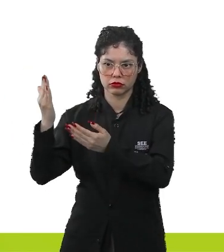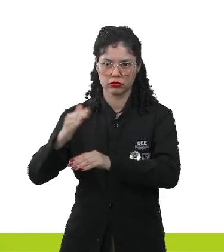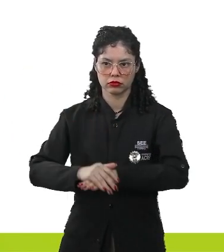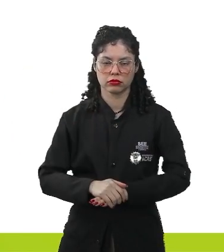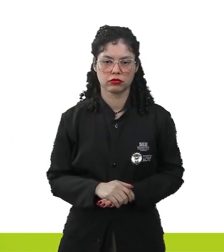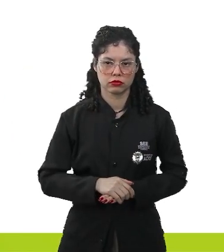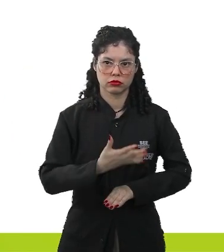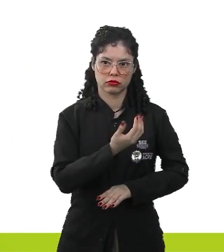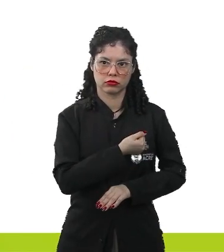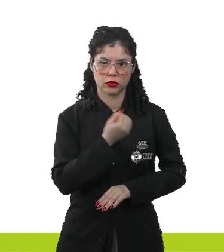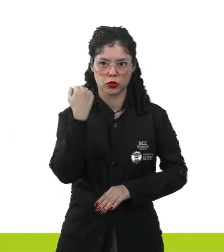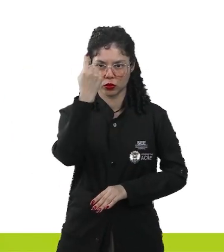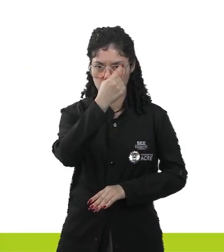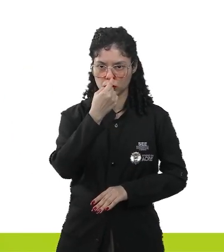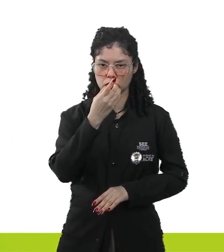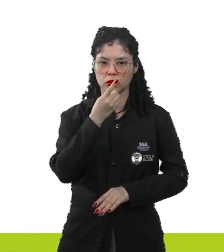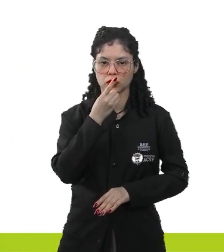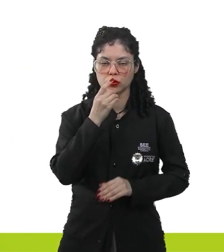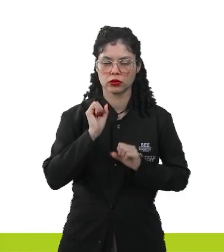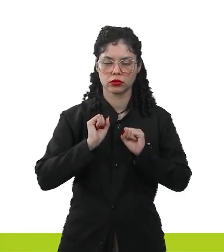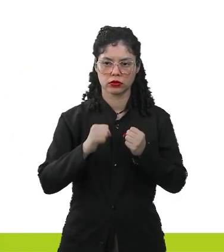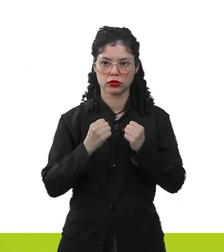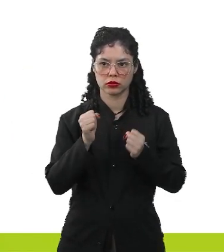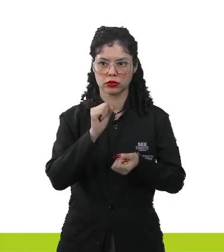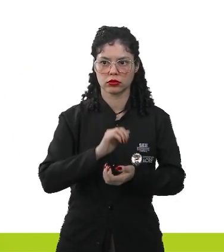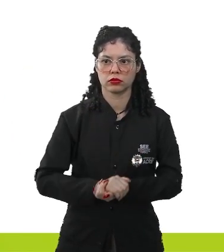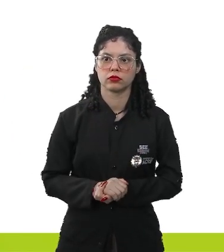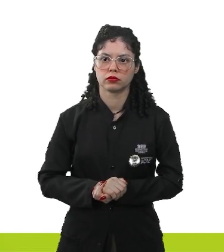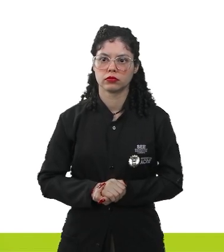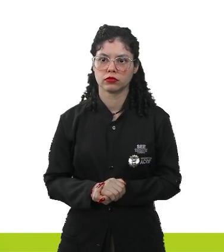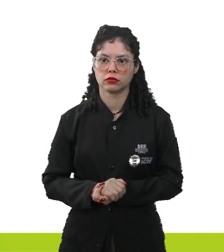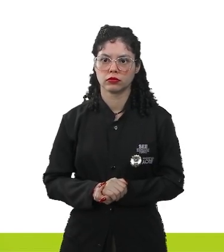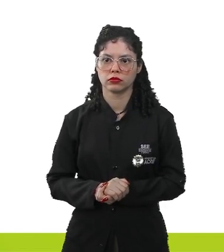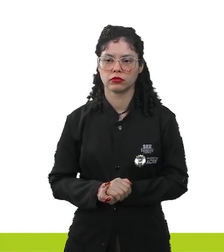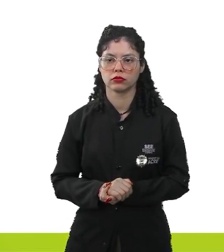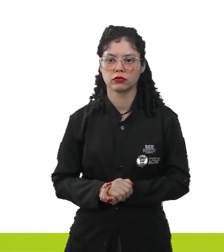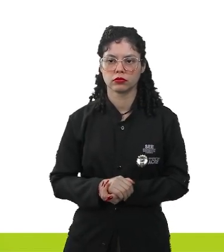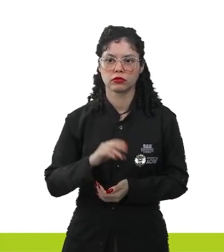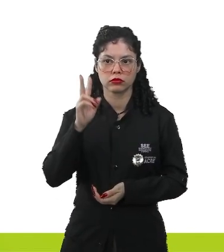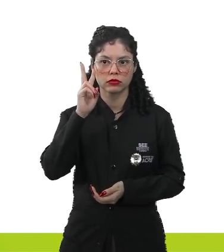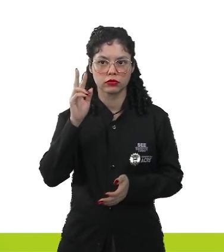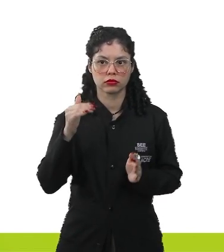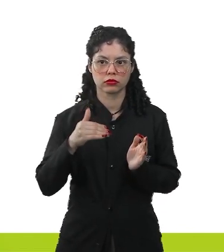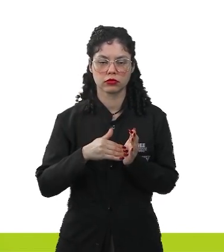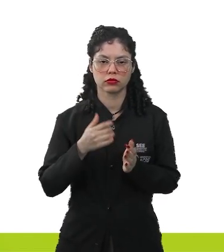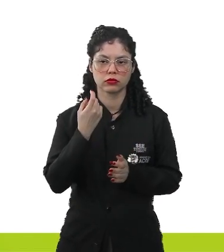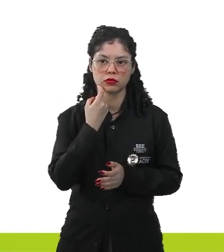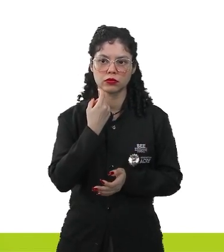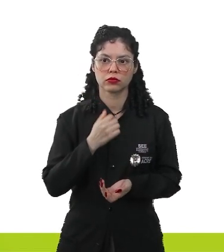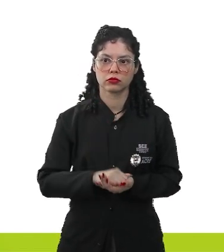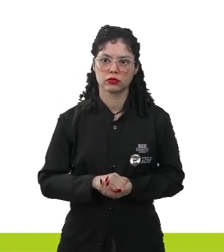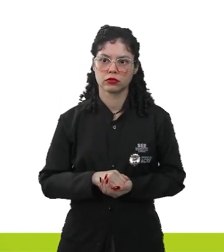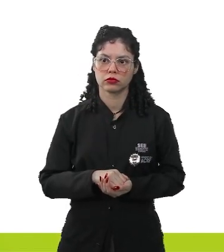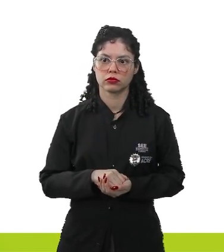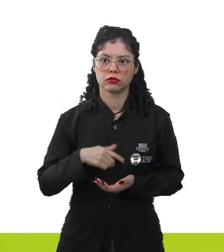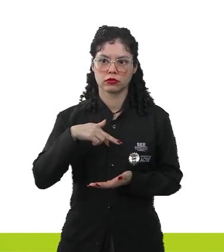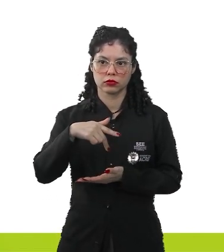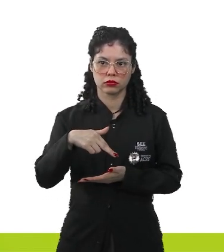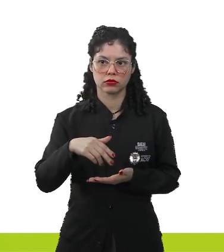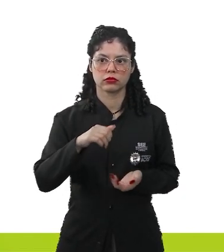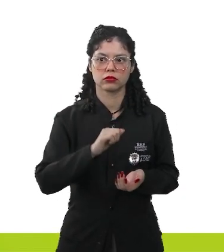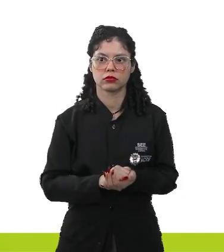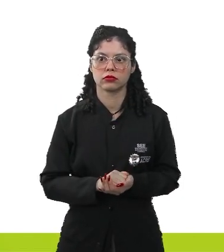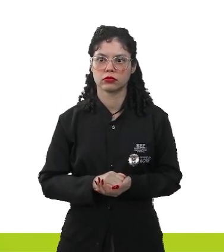de horas diárias por atividade. Nós vemos aí que ele se exercita de segunda a sexta, caminhar, correr, andar de bicicleta e jogar